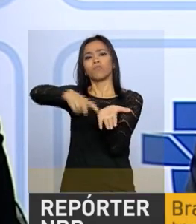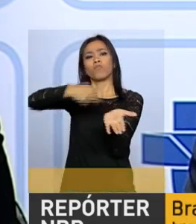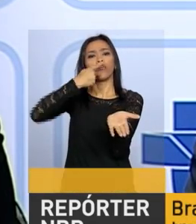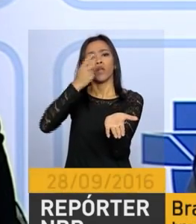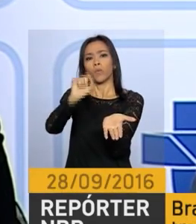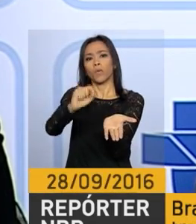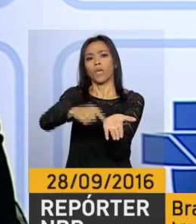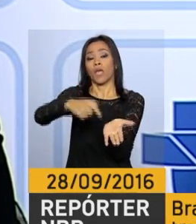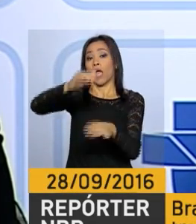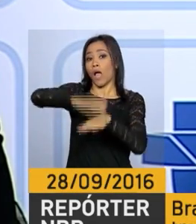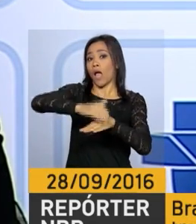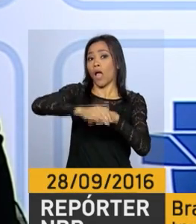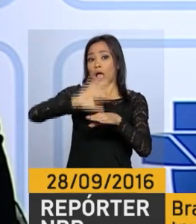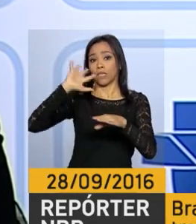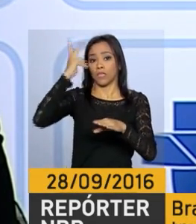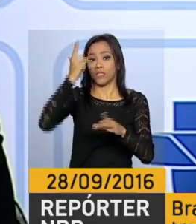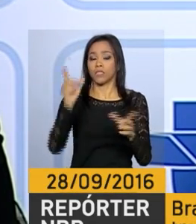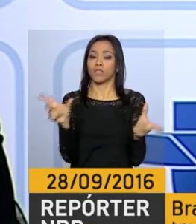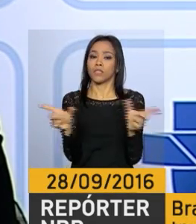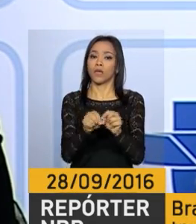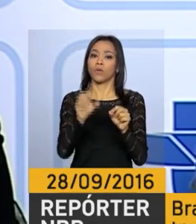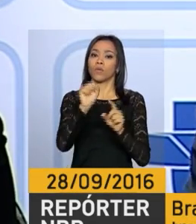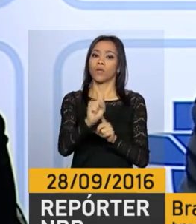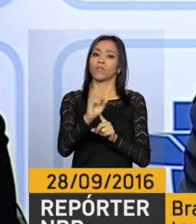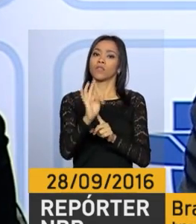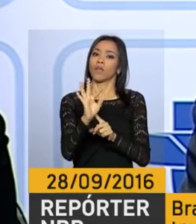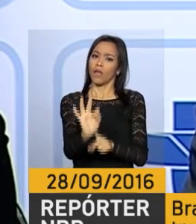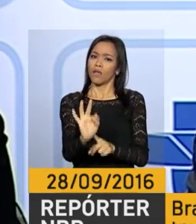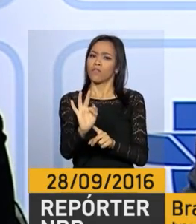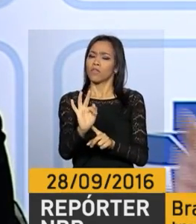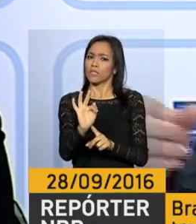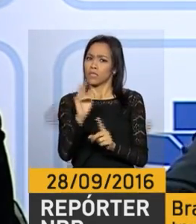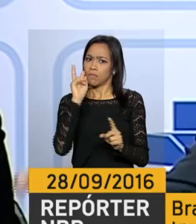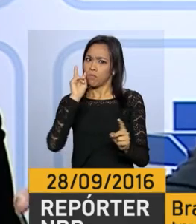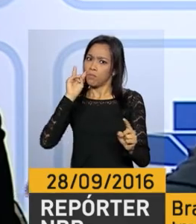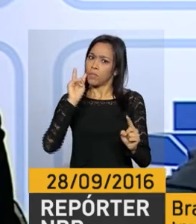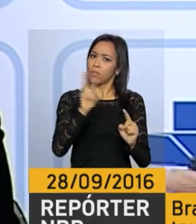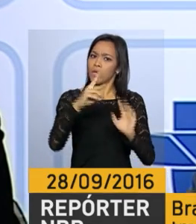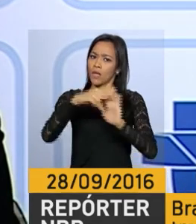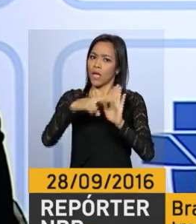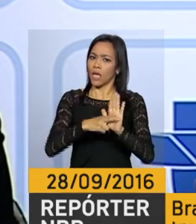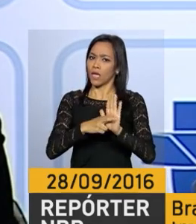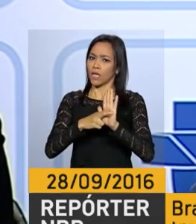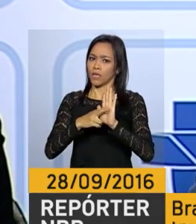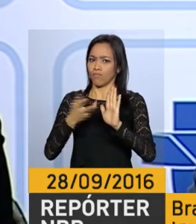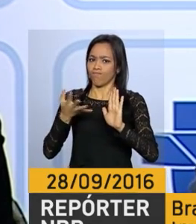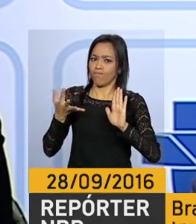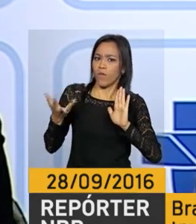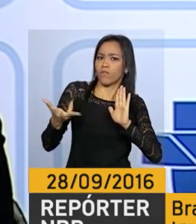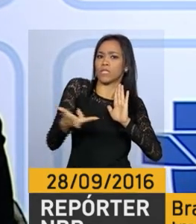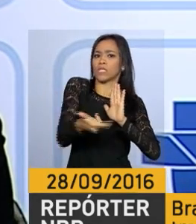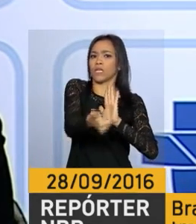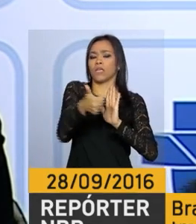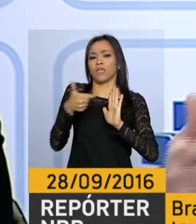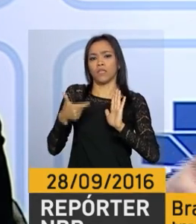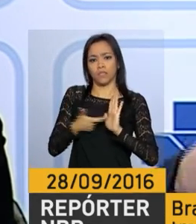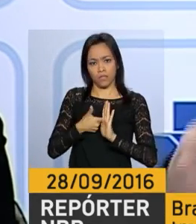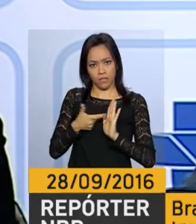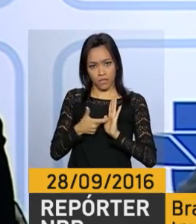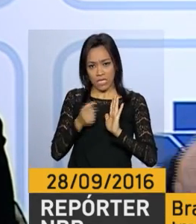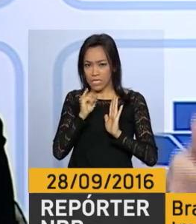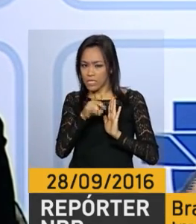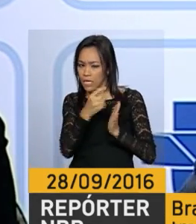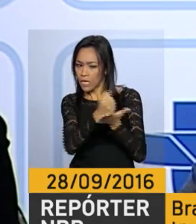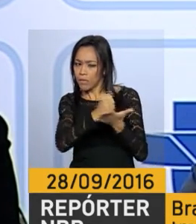deveria considerar a eficiência que é o registro avisa que é a verificação de se aquele medicamento